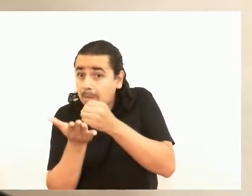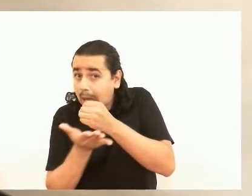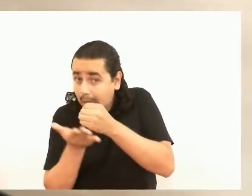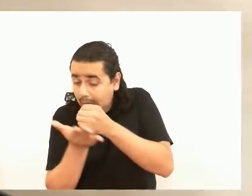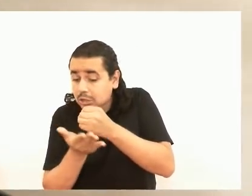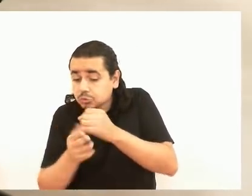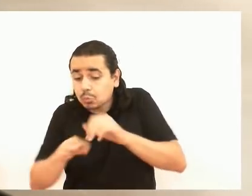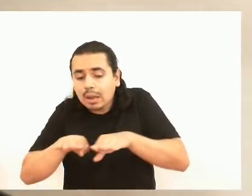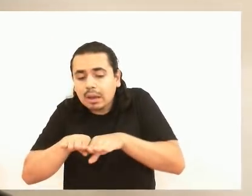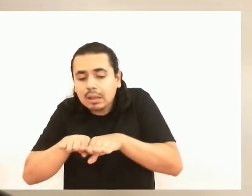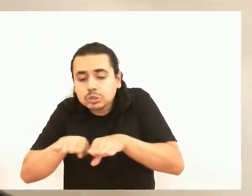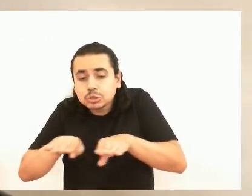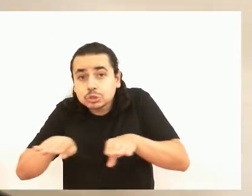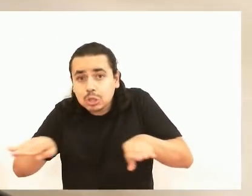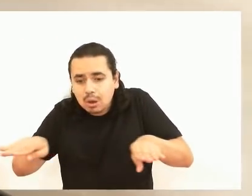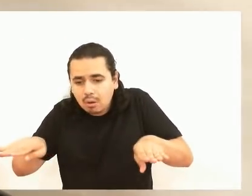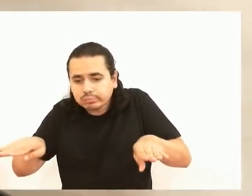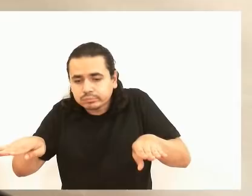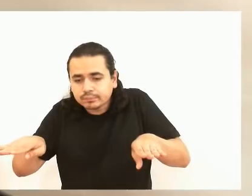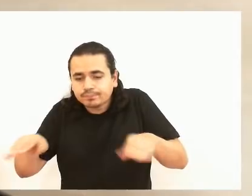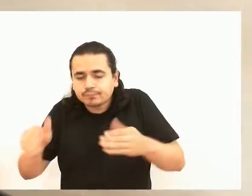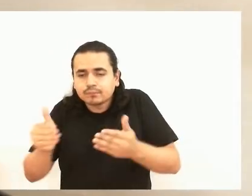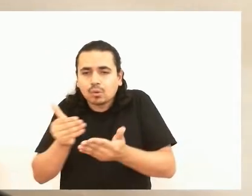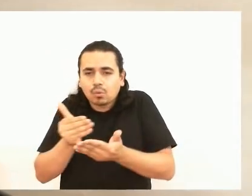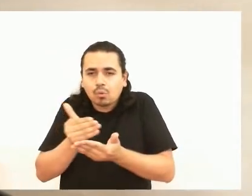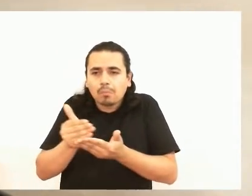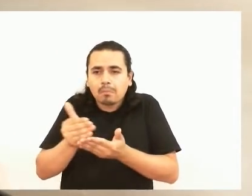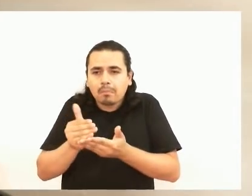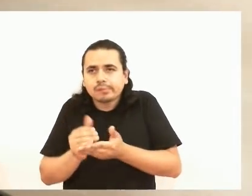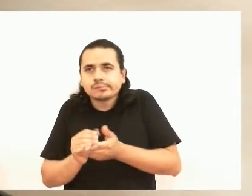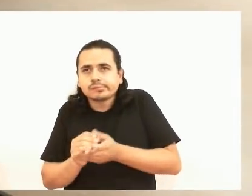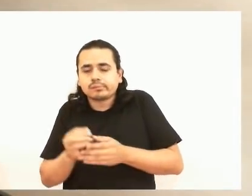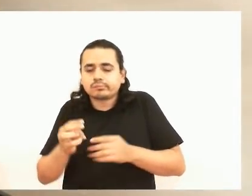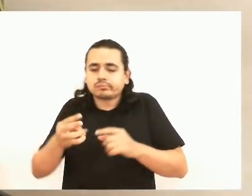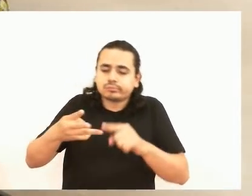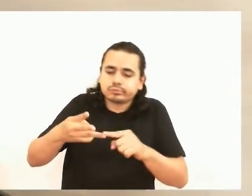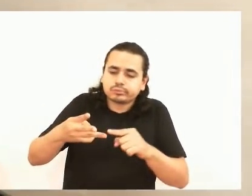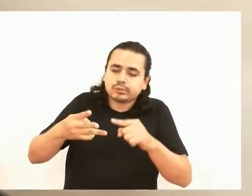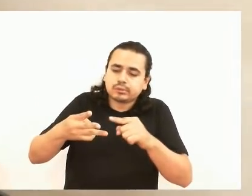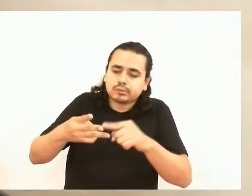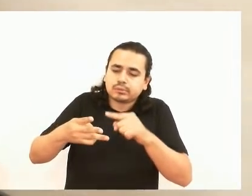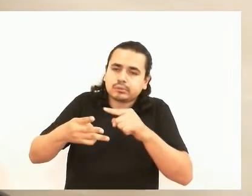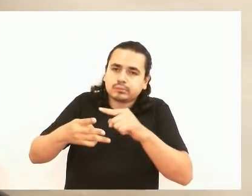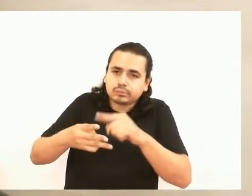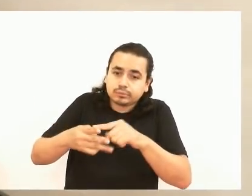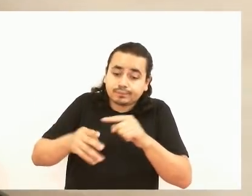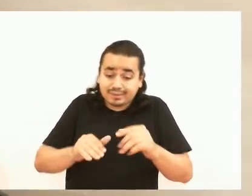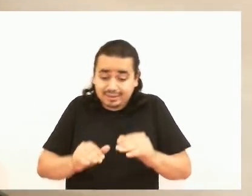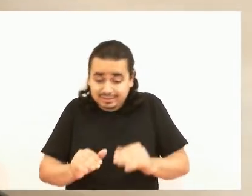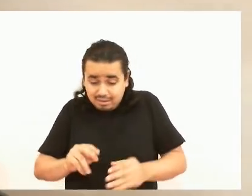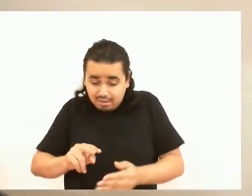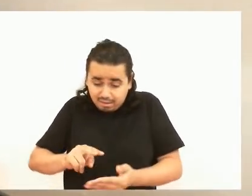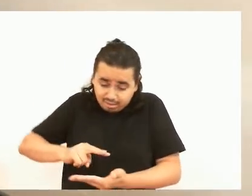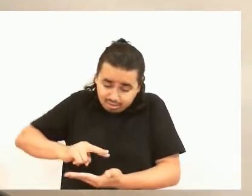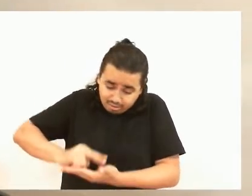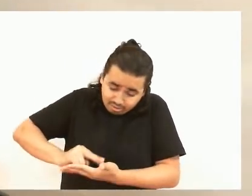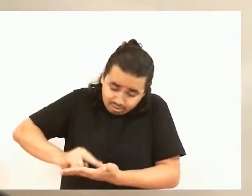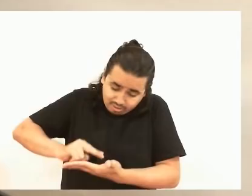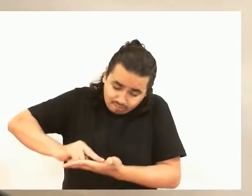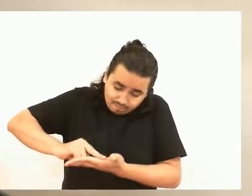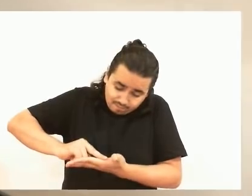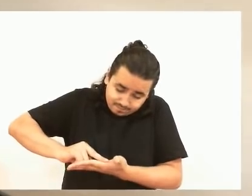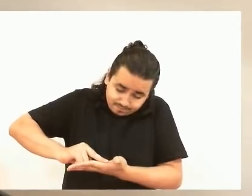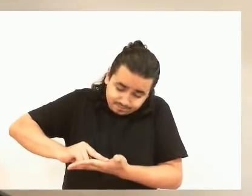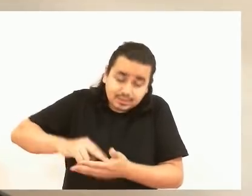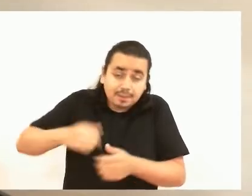chão e eu faça um aquecimento nos três níveis então essa criança se ela estava aqui no chão ela não conseguia e sem